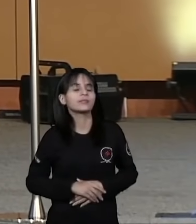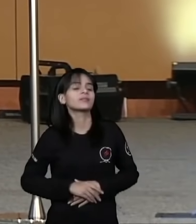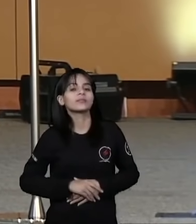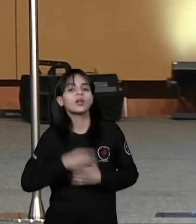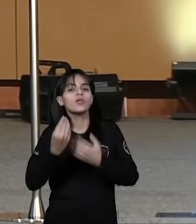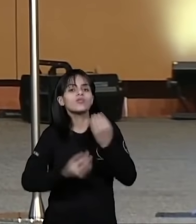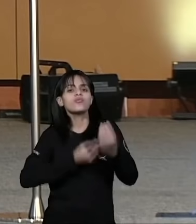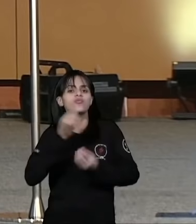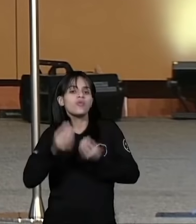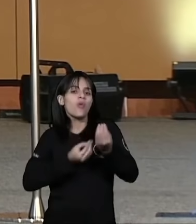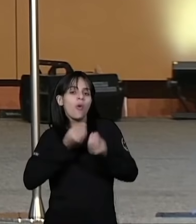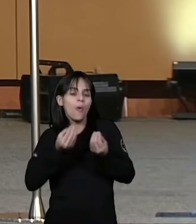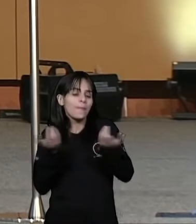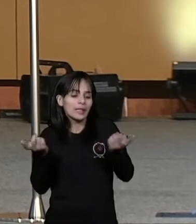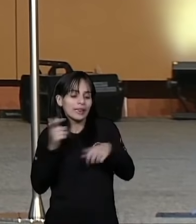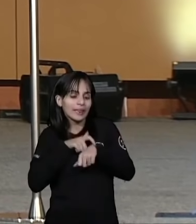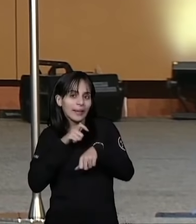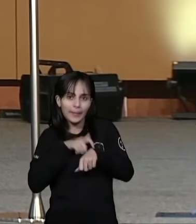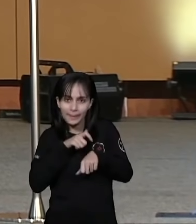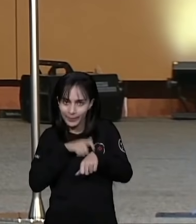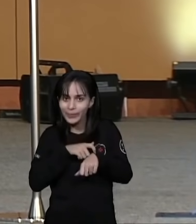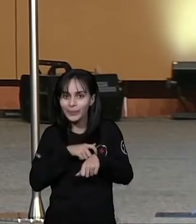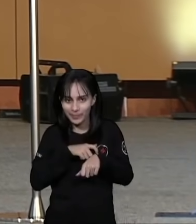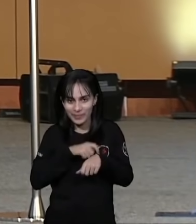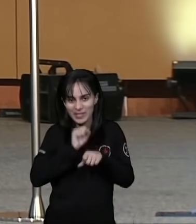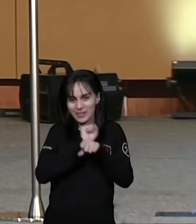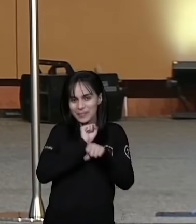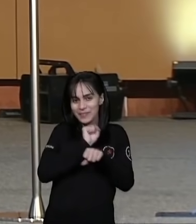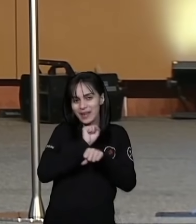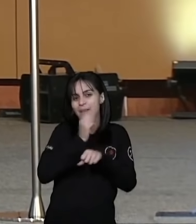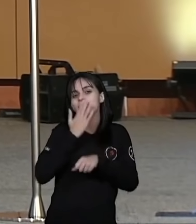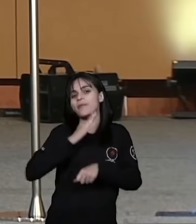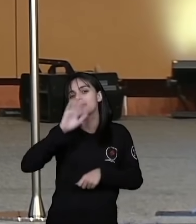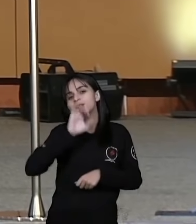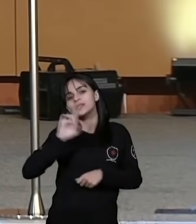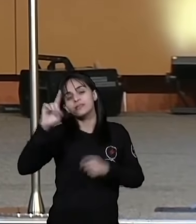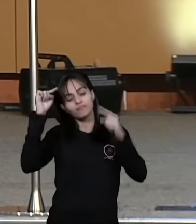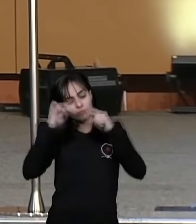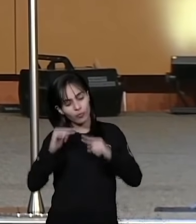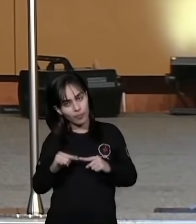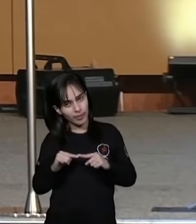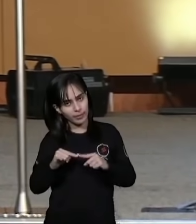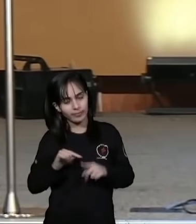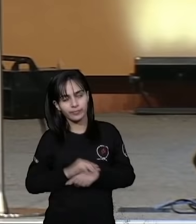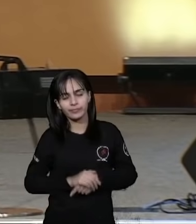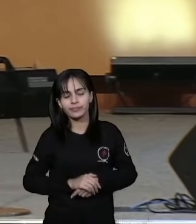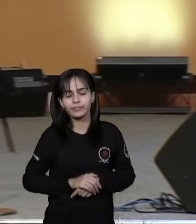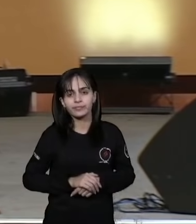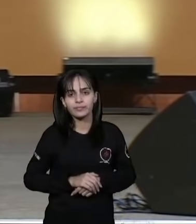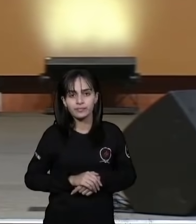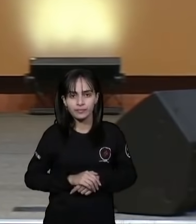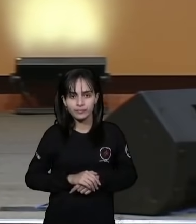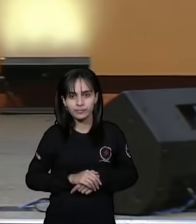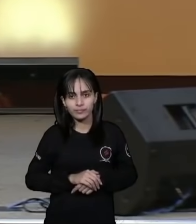como é que essa questão de tempo para esperar a promessa de Deus se manifestar